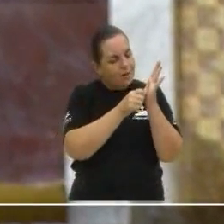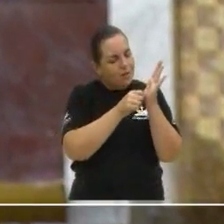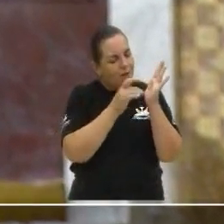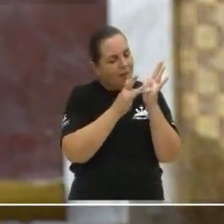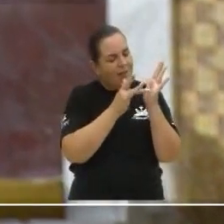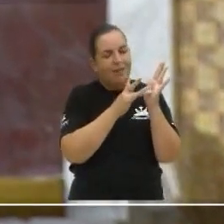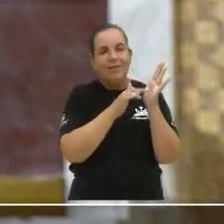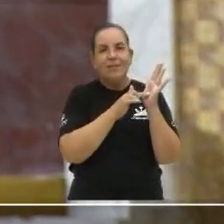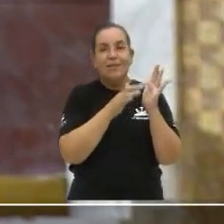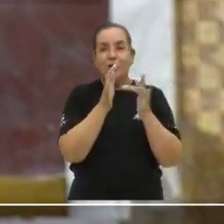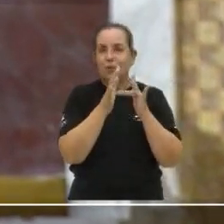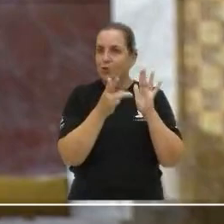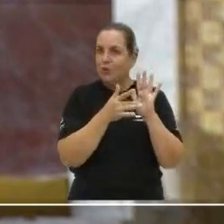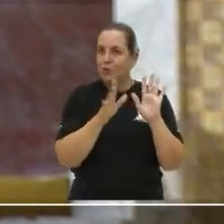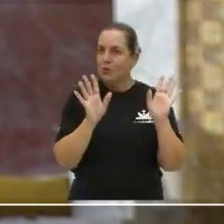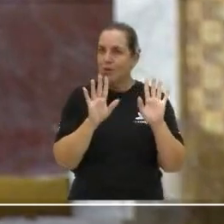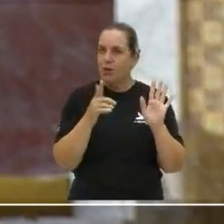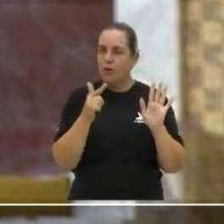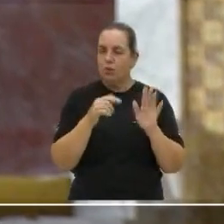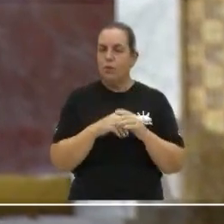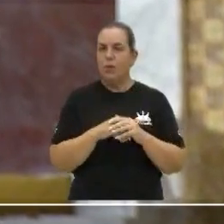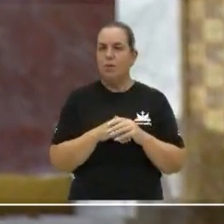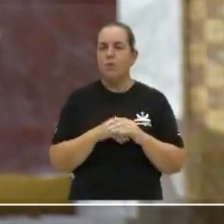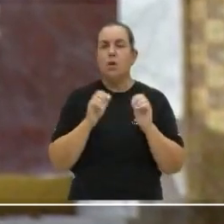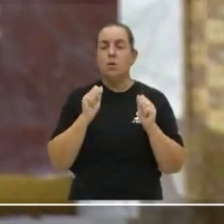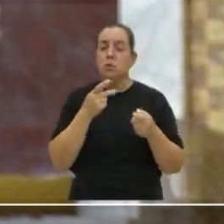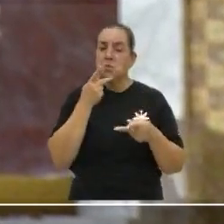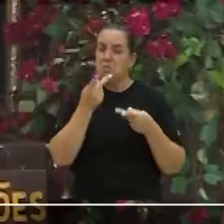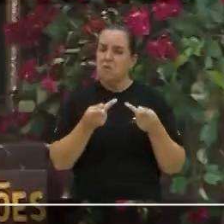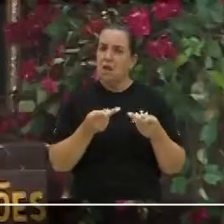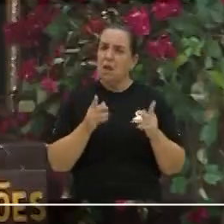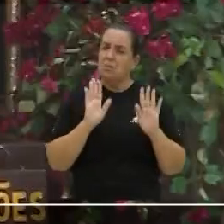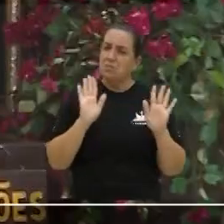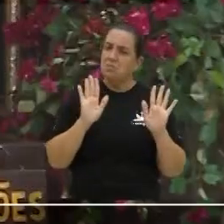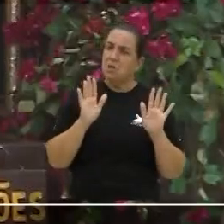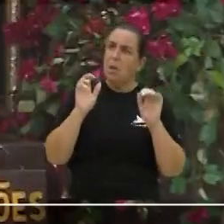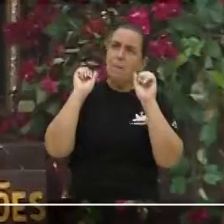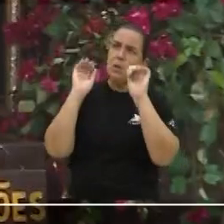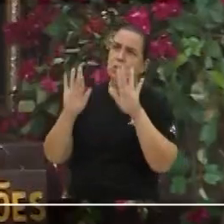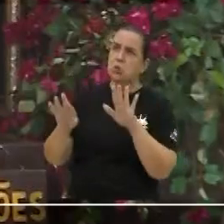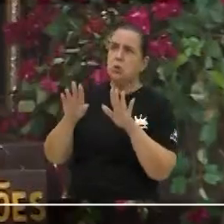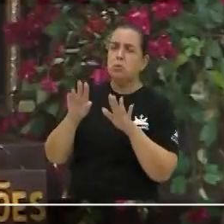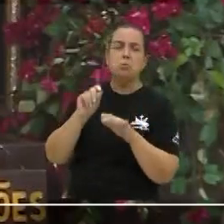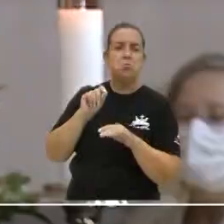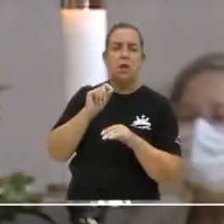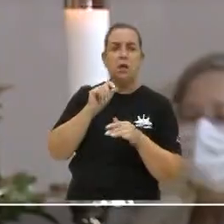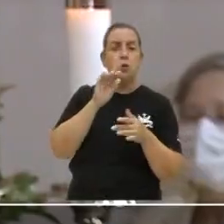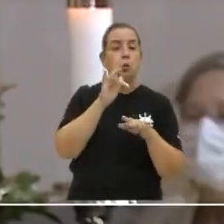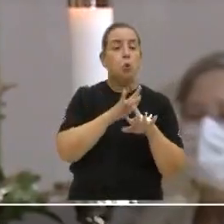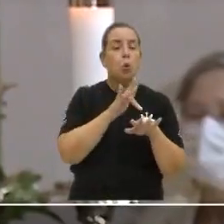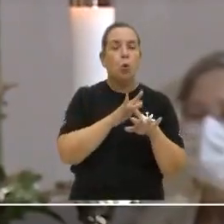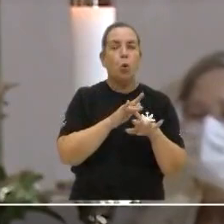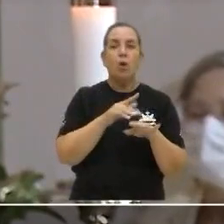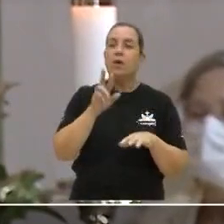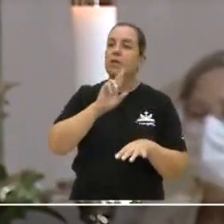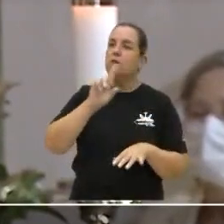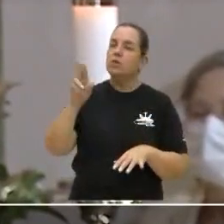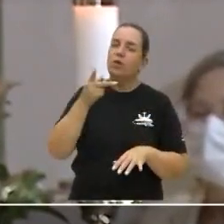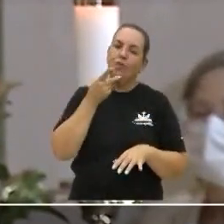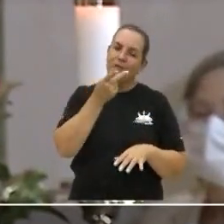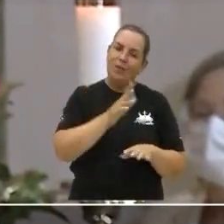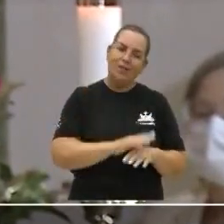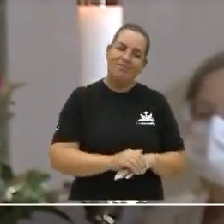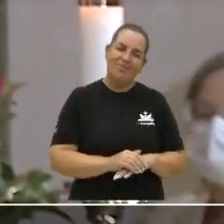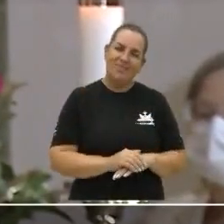Jesus. Nós poderíamos dizer: bendito aquele que tocou, e o Senhor vai